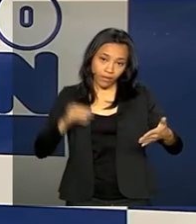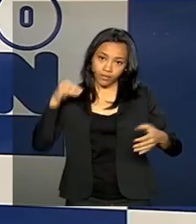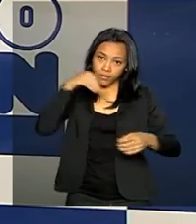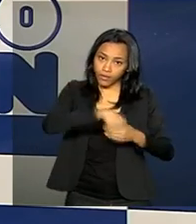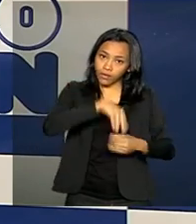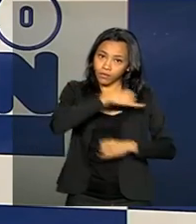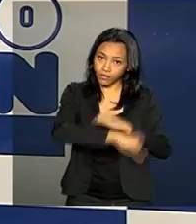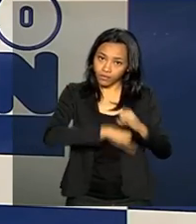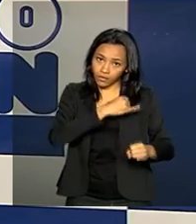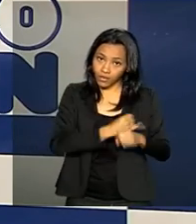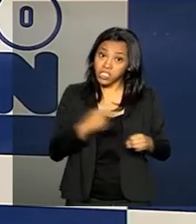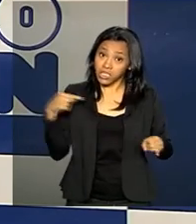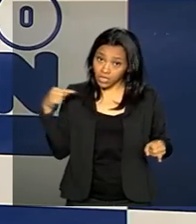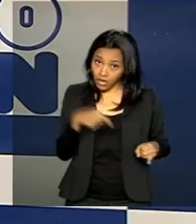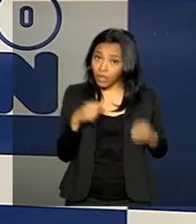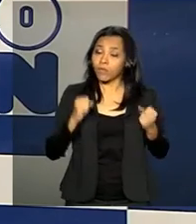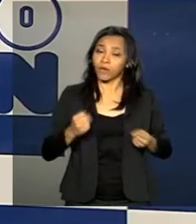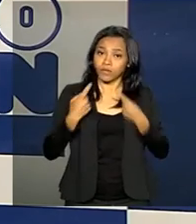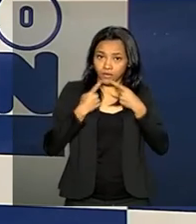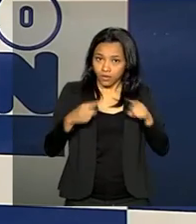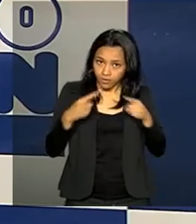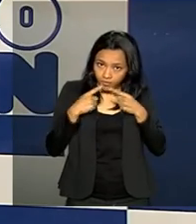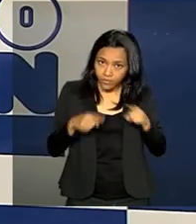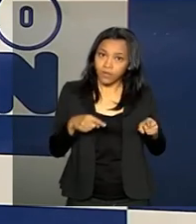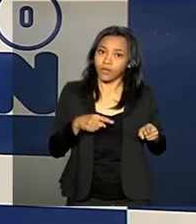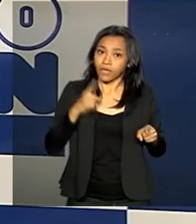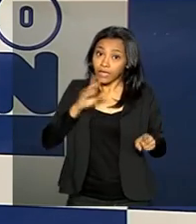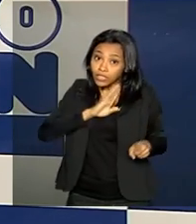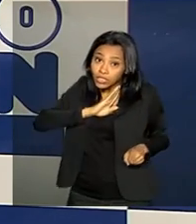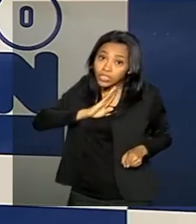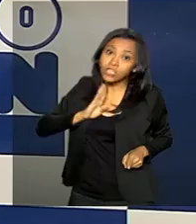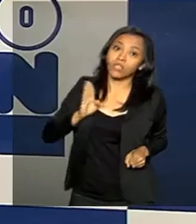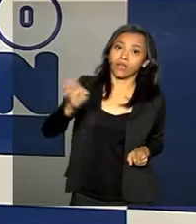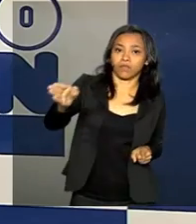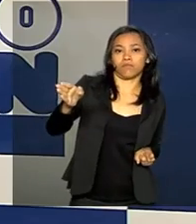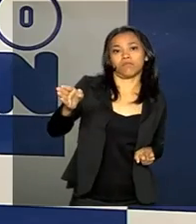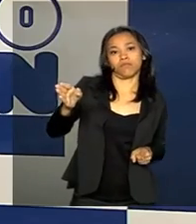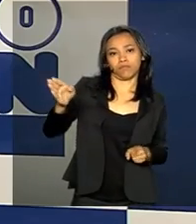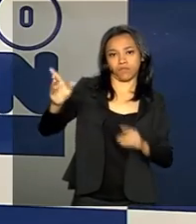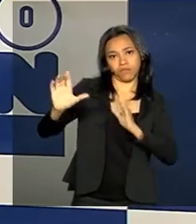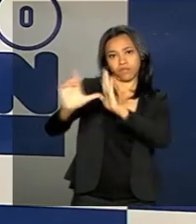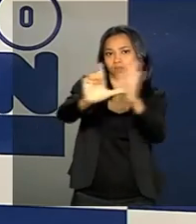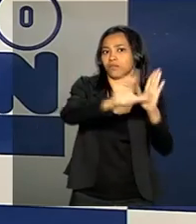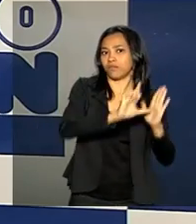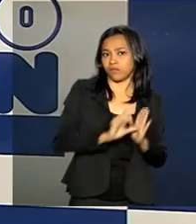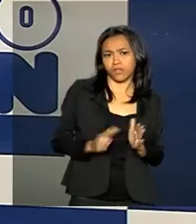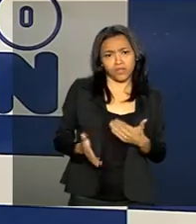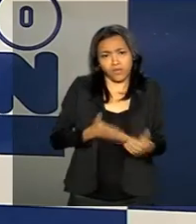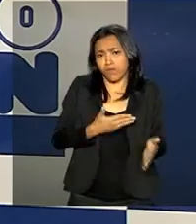pode ser reclamada lá também que há é uma interação direta com os fornecedores e também qualquer procon do país